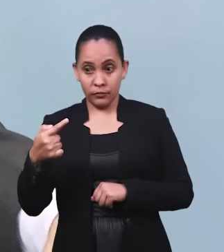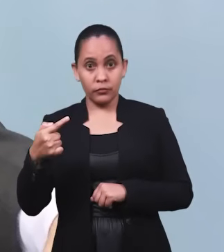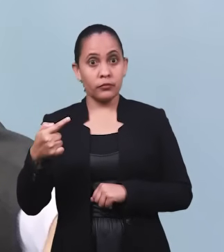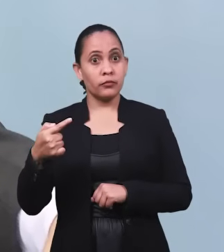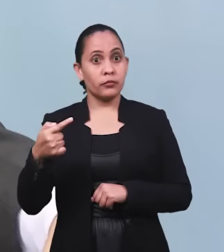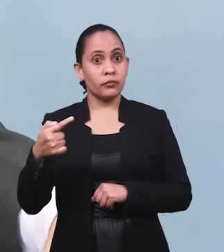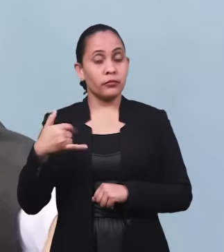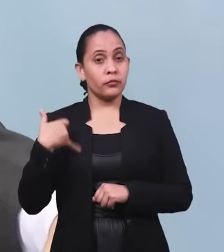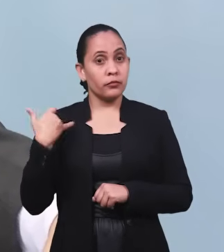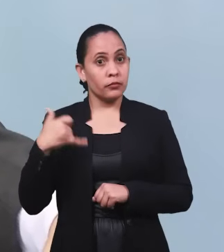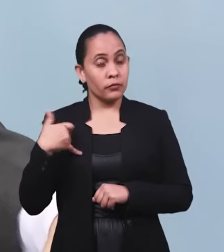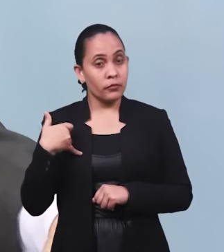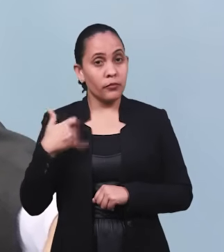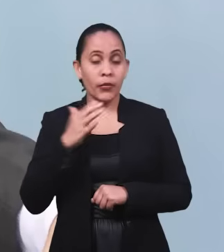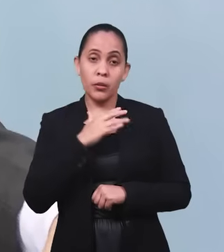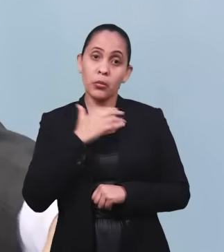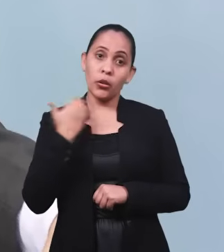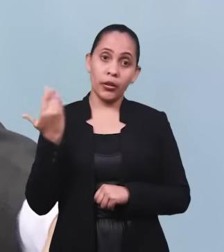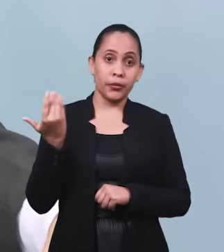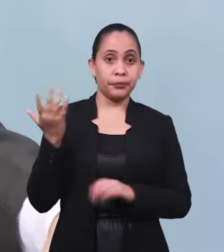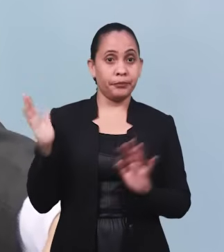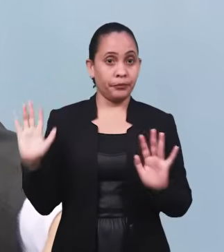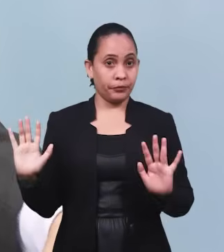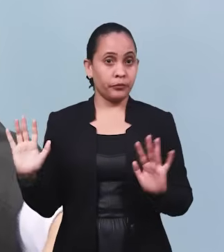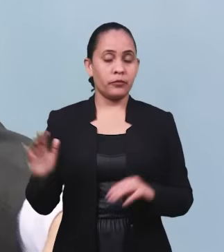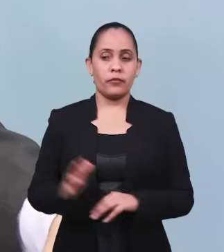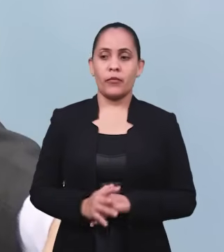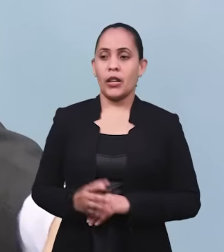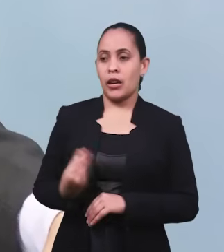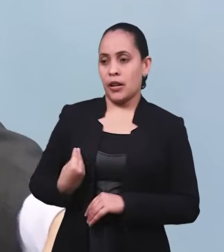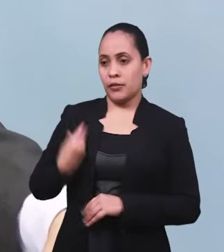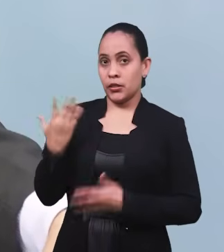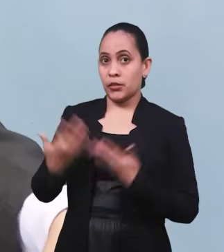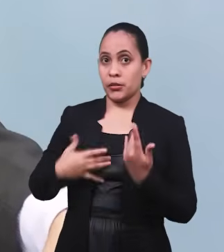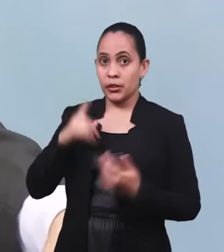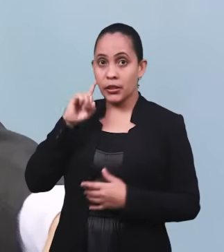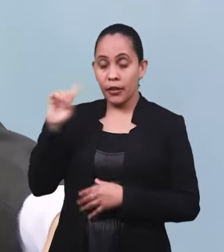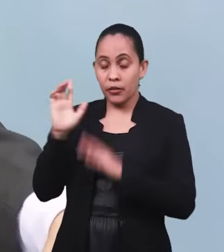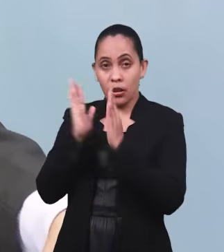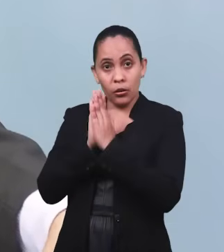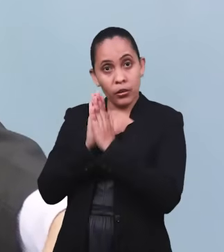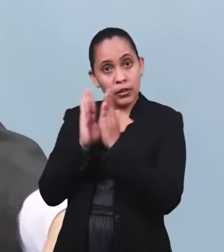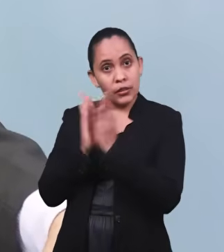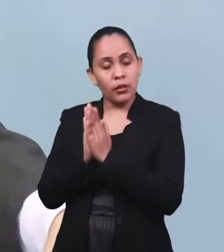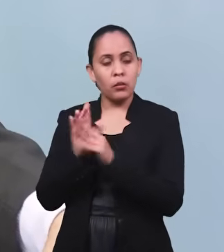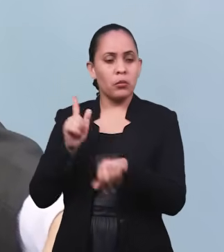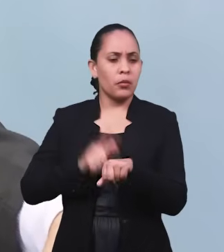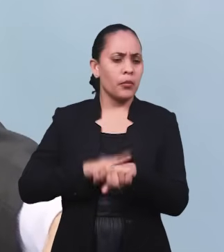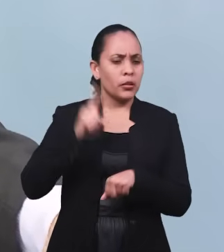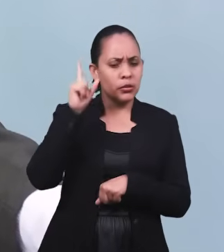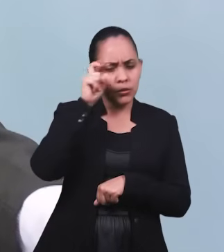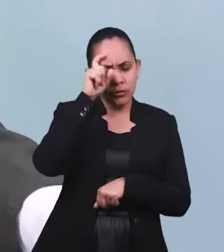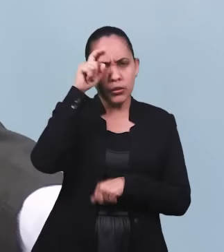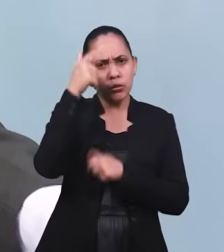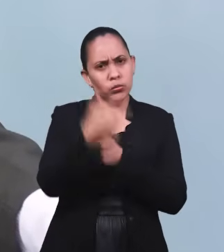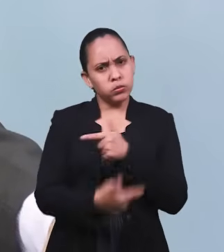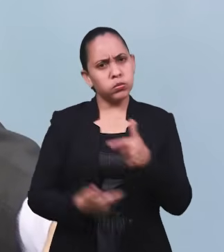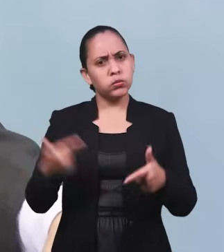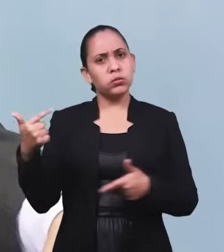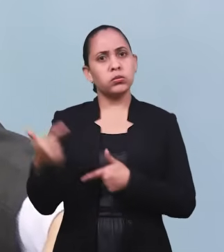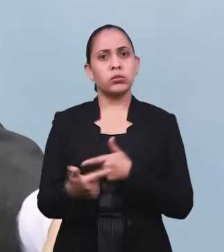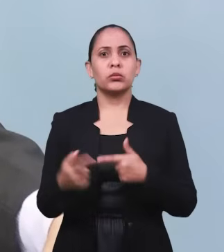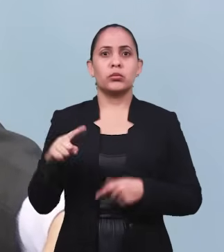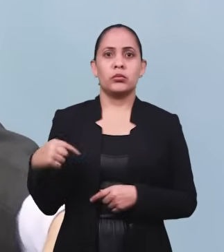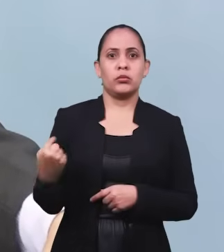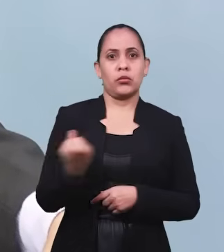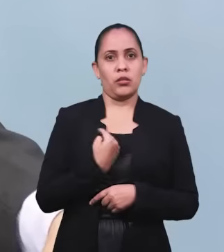oração na vida, né, do servo, ela não pode faltar. Mesmo no momento de adversidade, de luta, aí